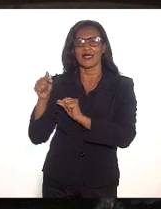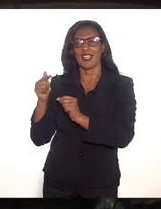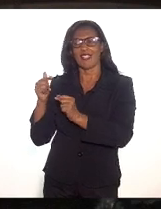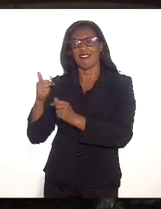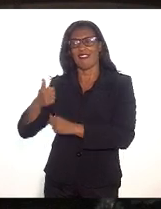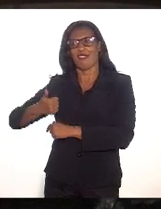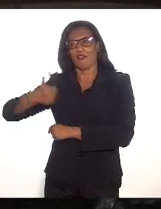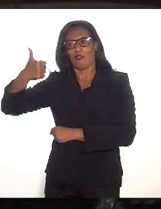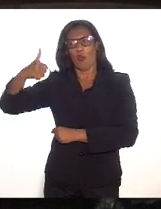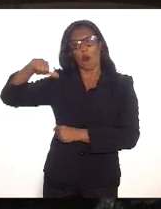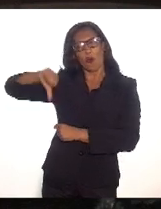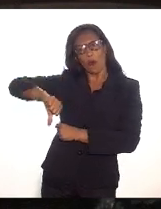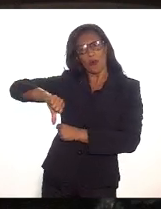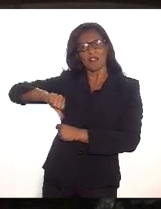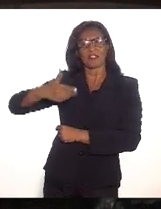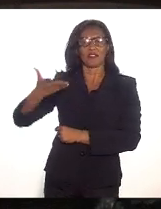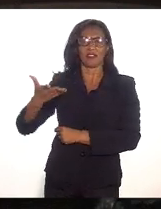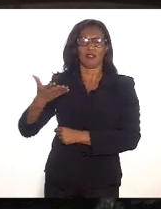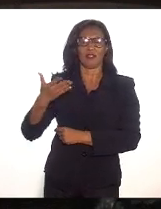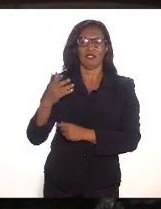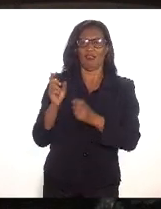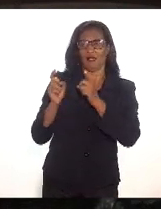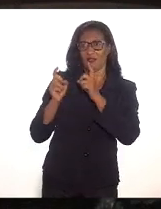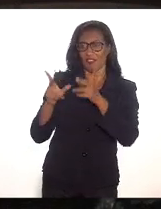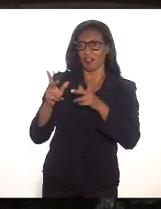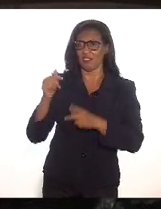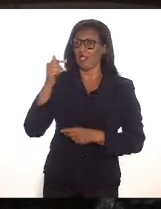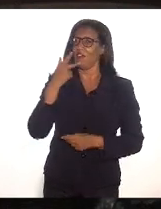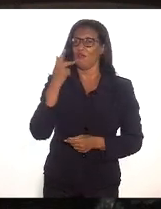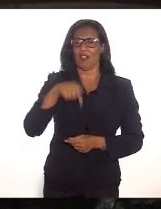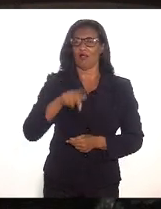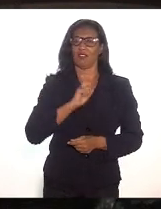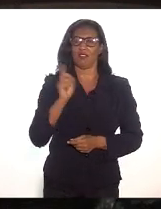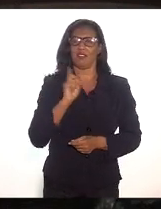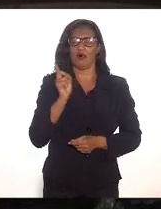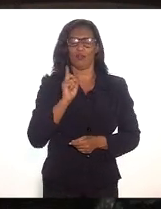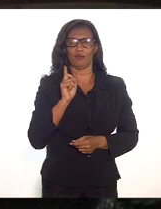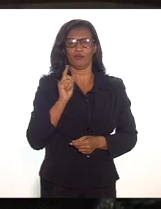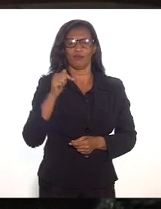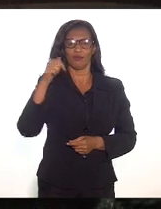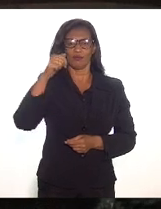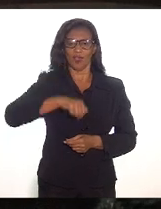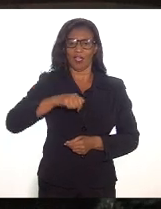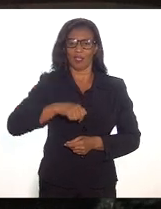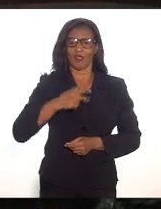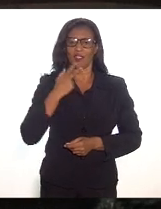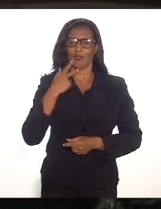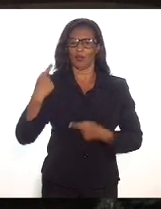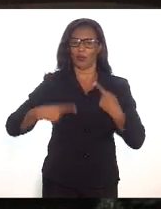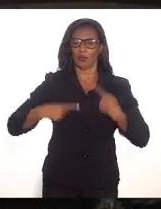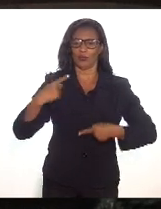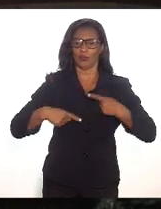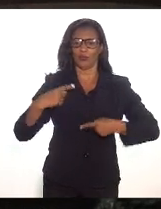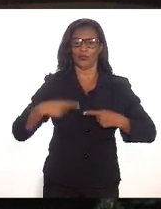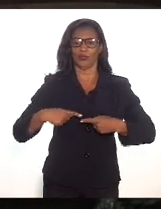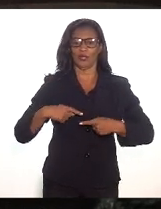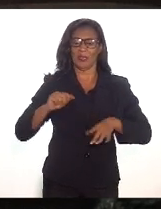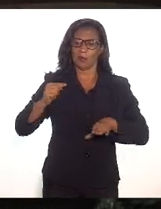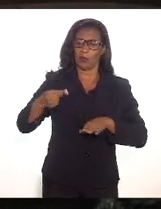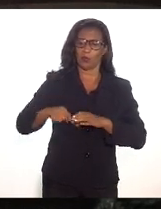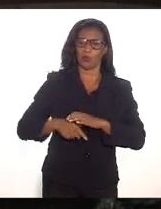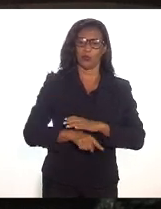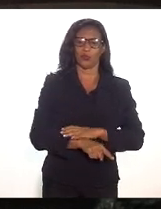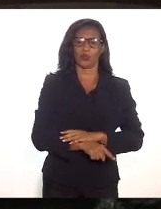contra a privatização, aqui eu digo que não, meus pares. Aqui eu digo que esse debate é muito mais